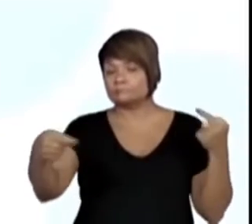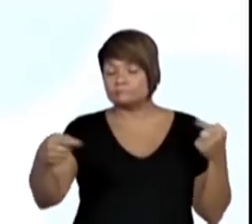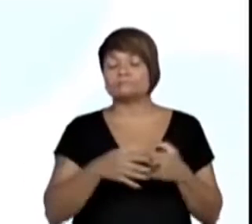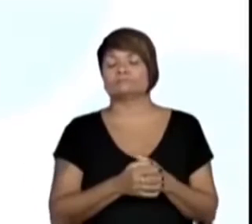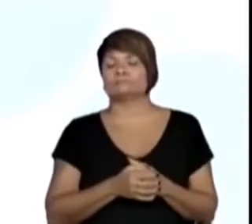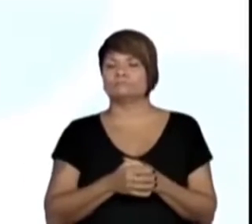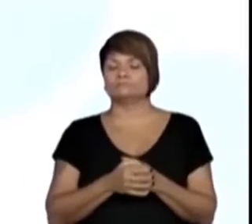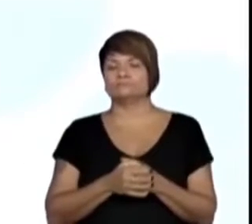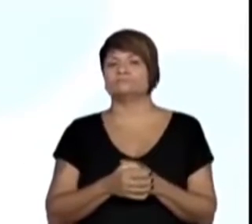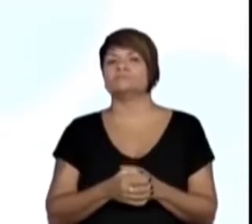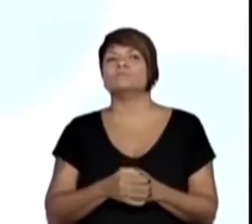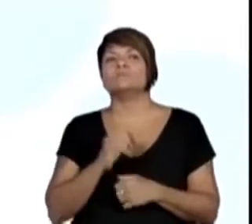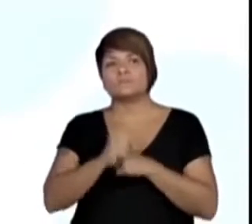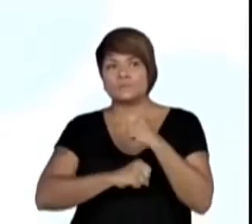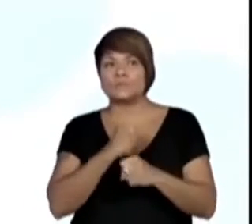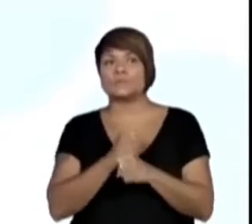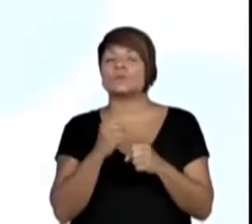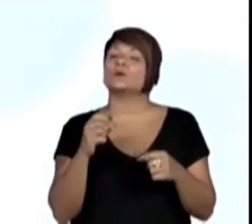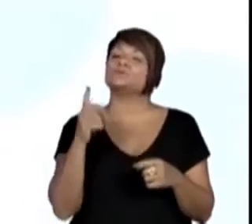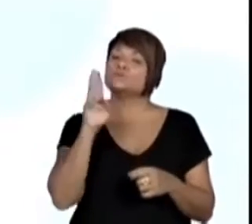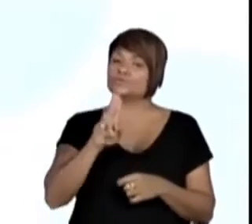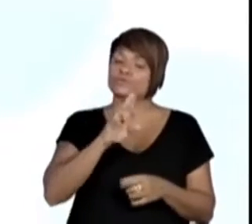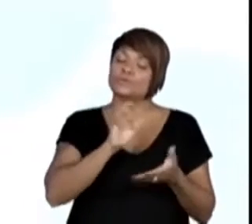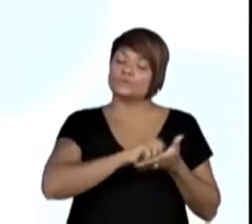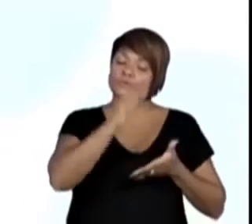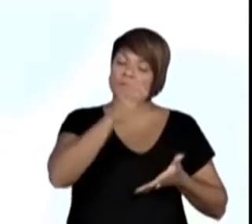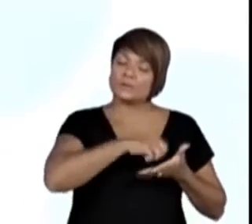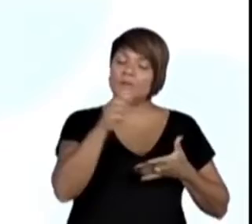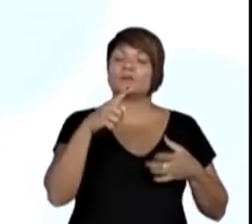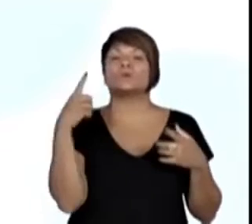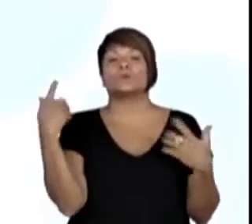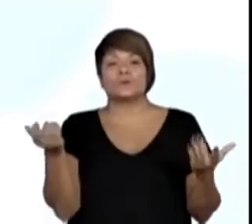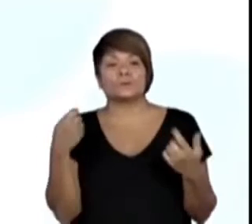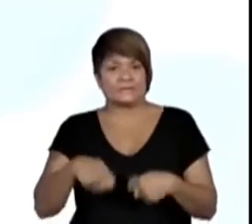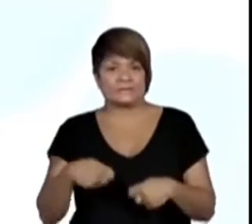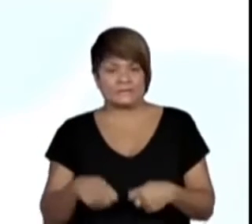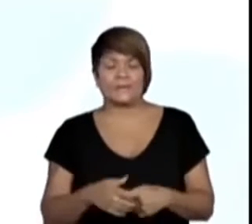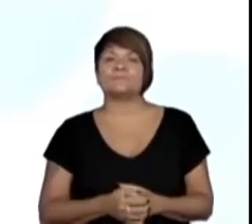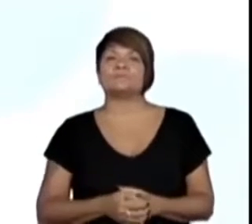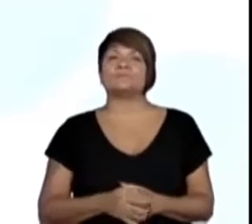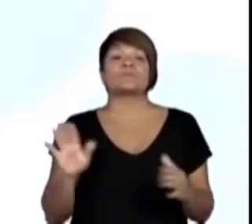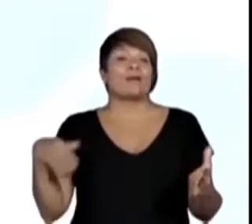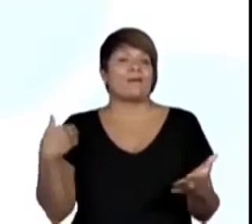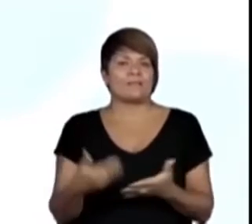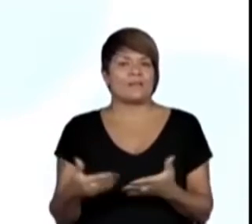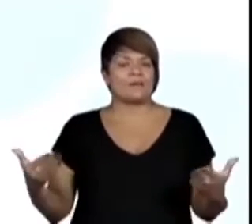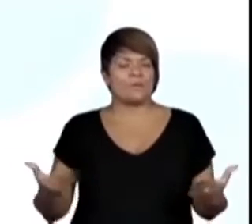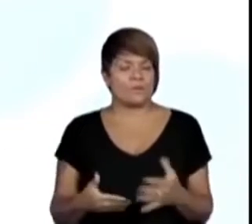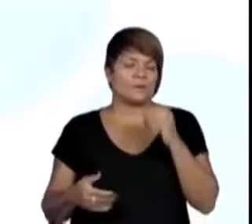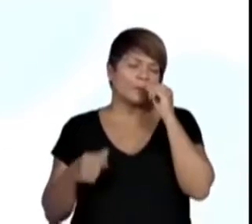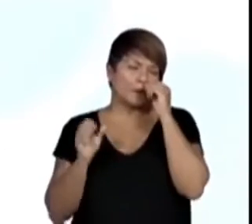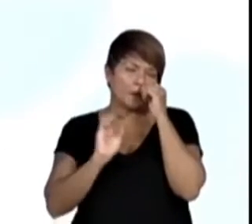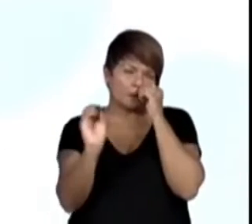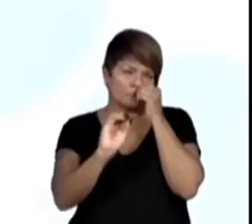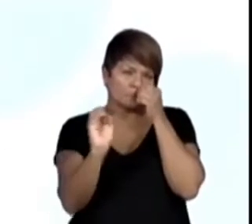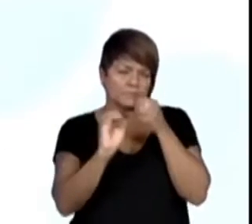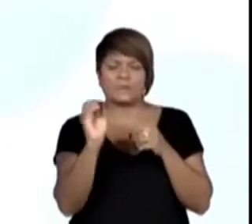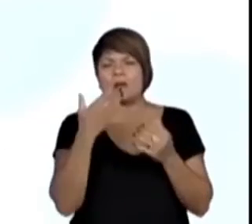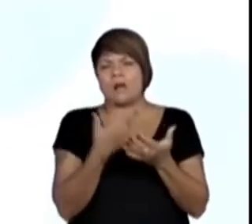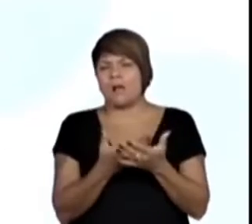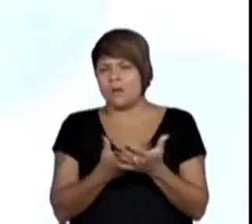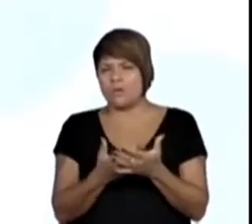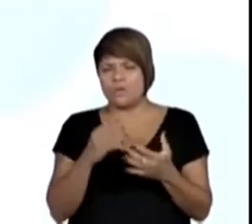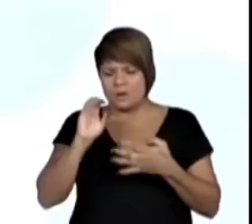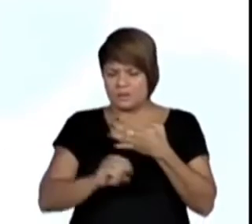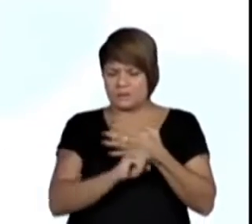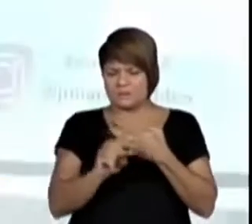o calendário quando necessário. Olha que legal! Até agora vocês não tiveram nenhuma aula aqui no Centro de